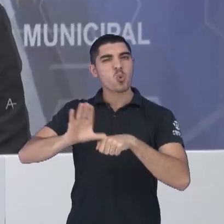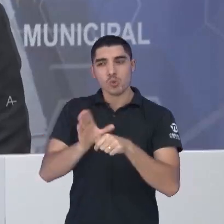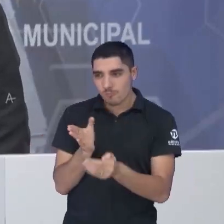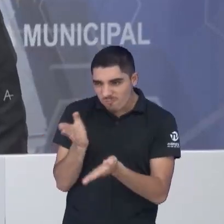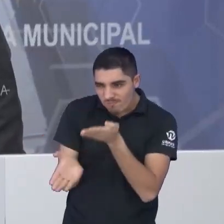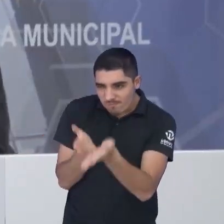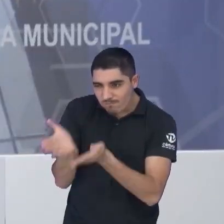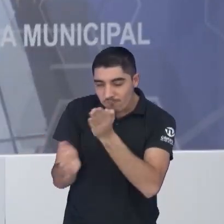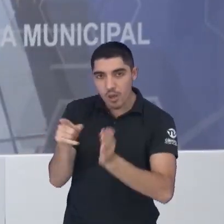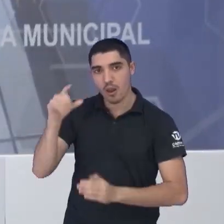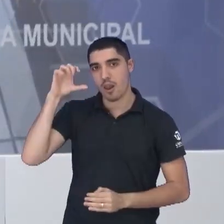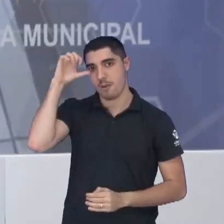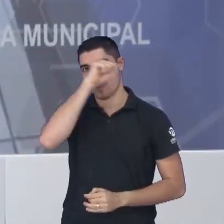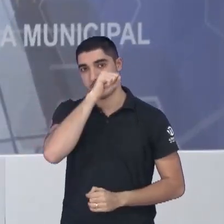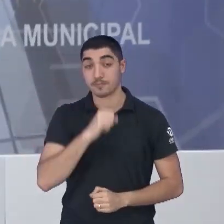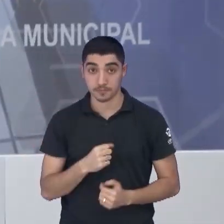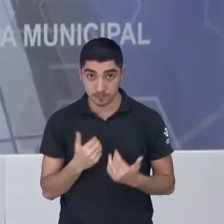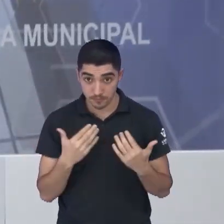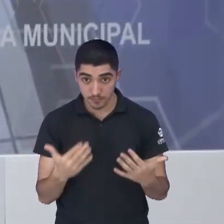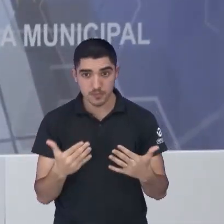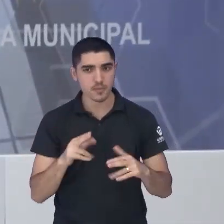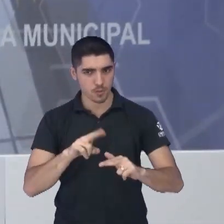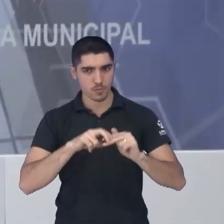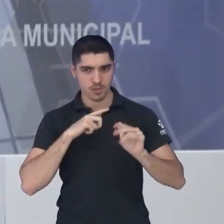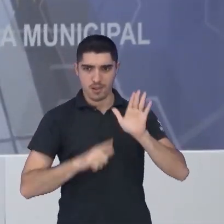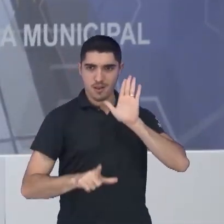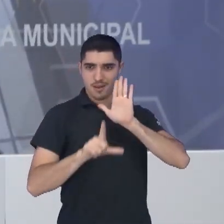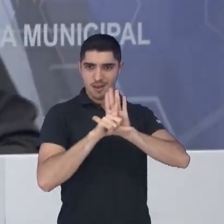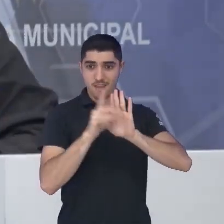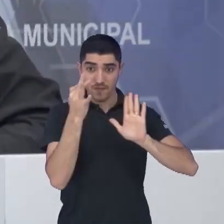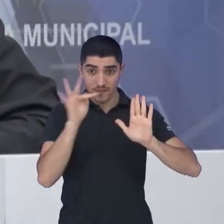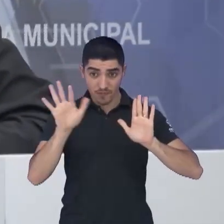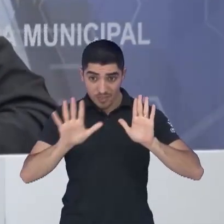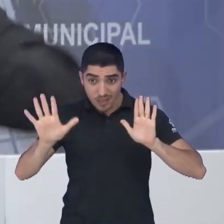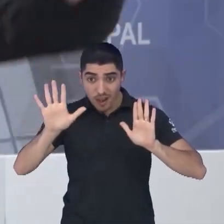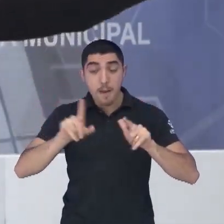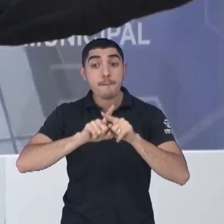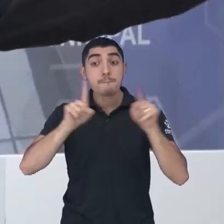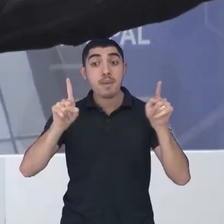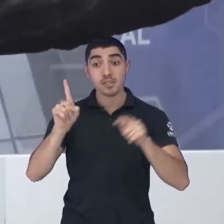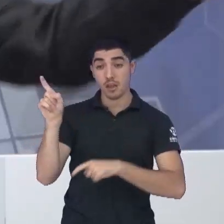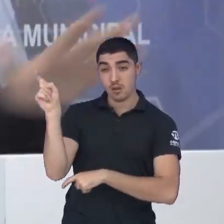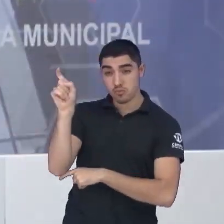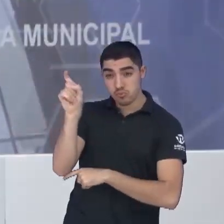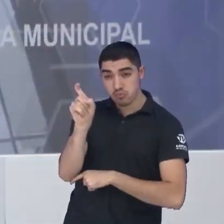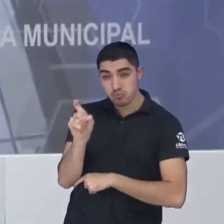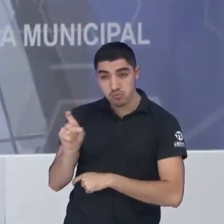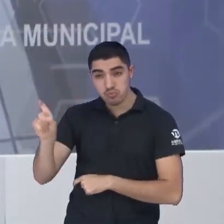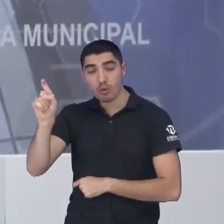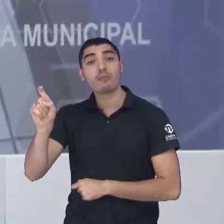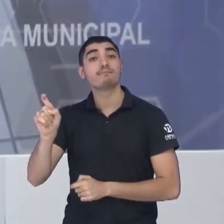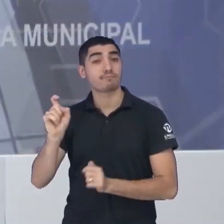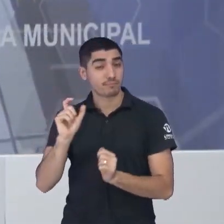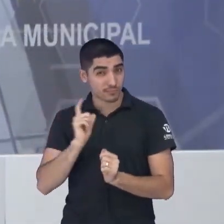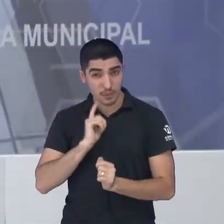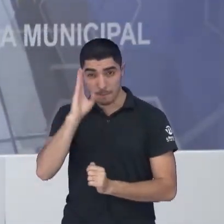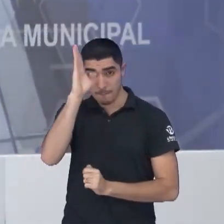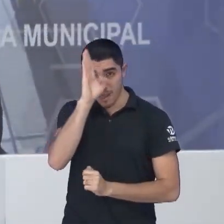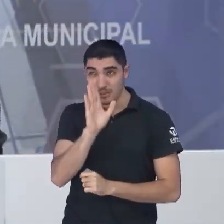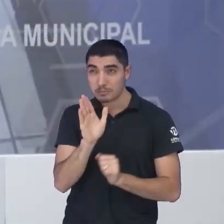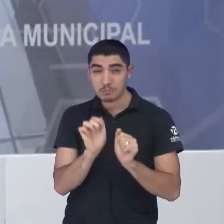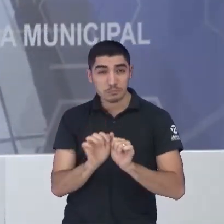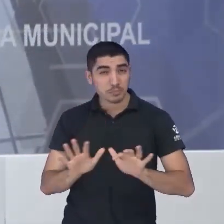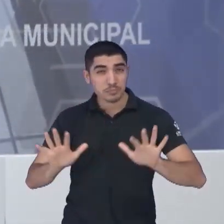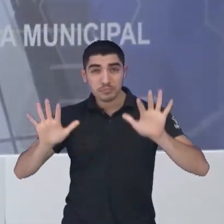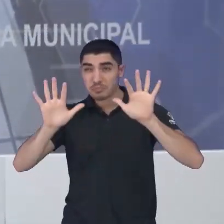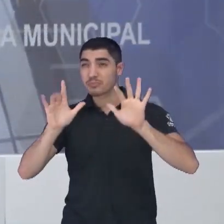município. Apesar de ser proibido por lei federal, a pichação, ela inunda vários municípios Brasil afora e São José dos